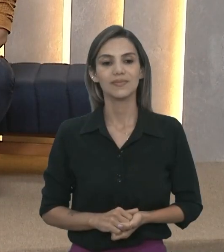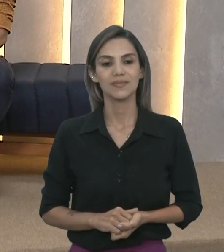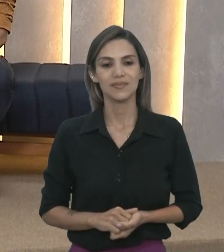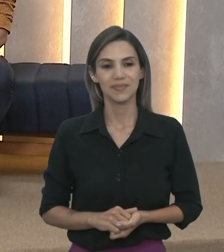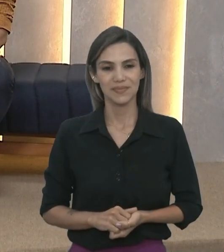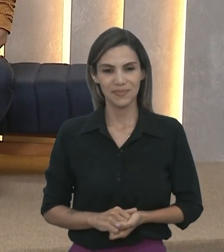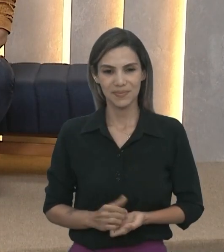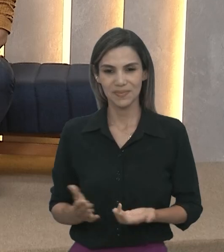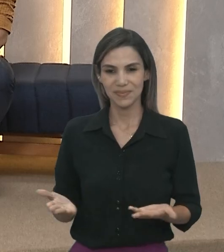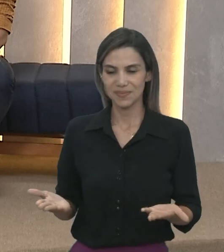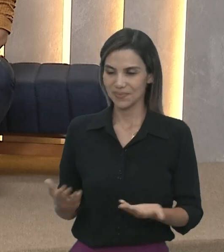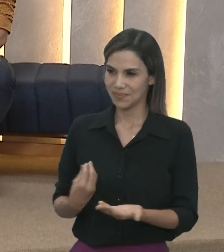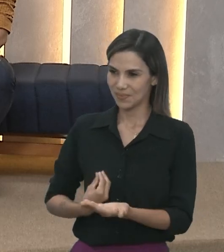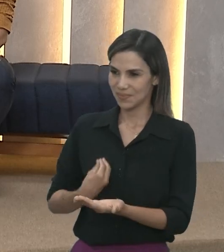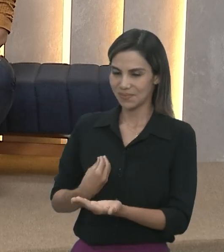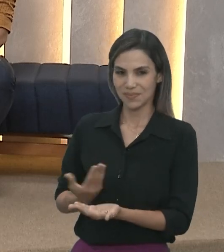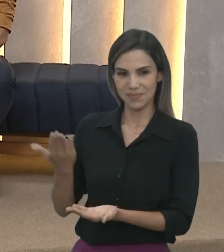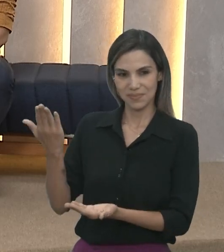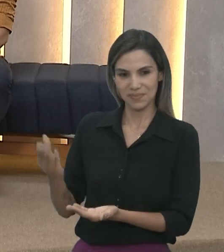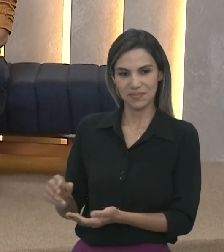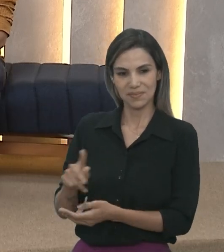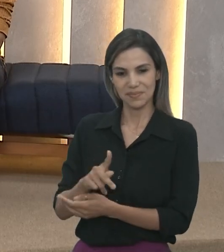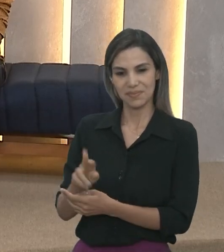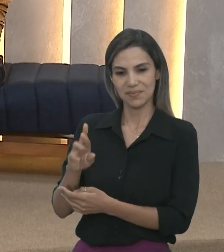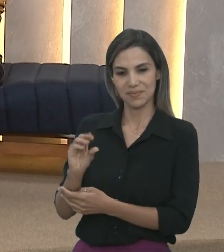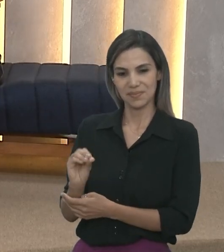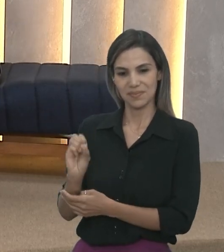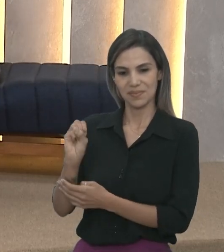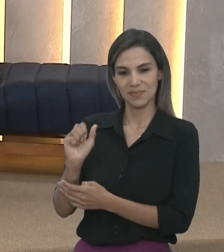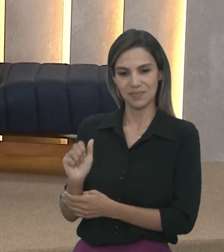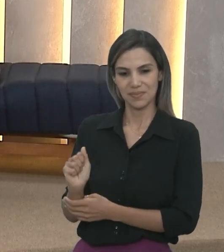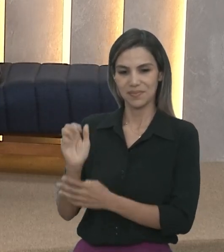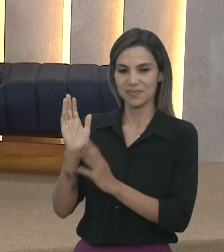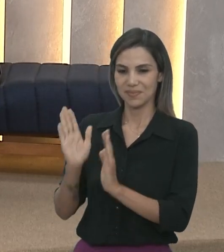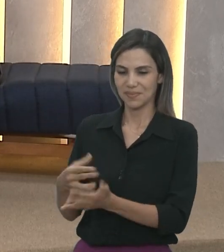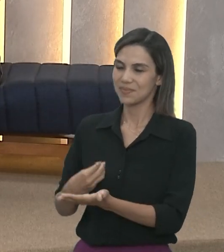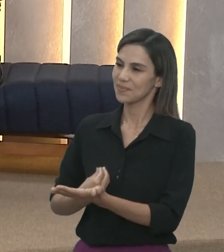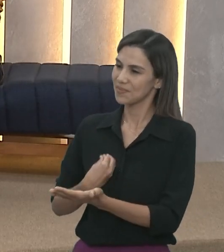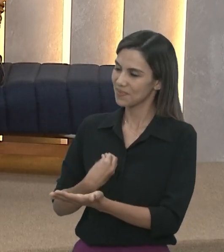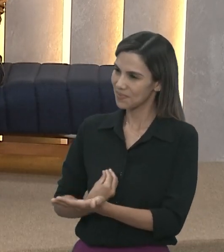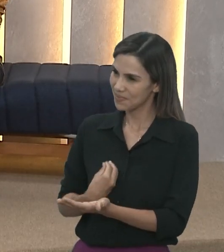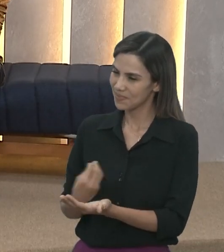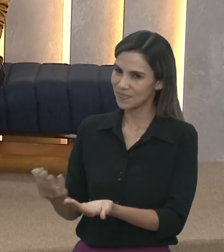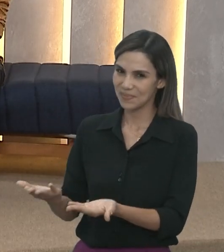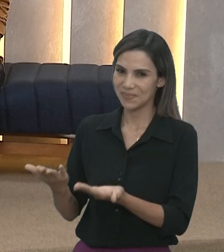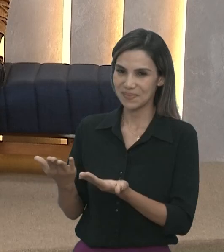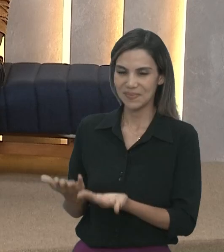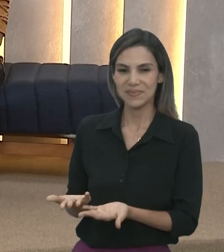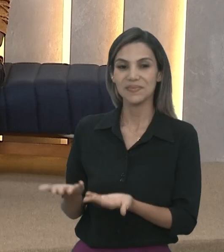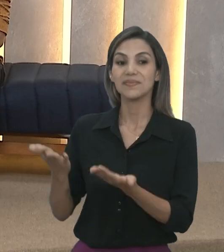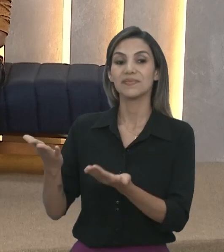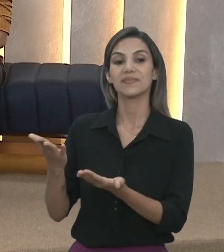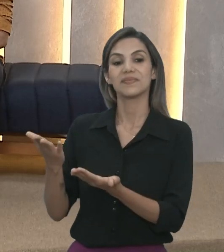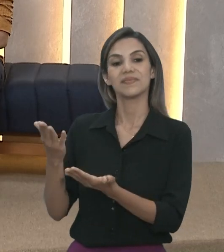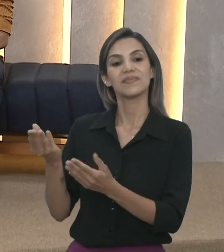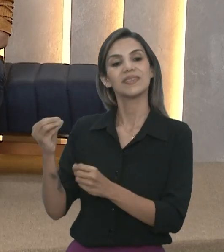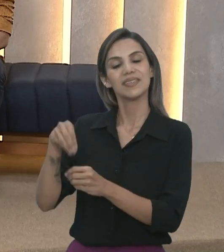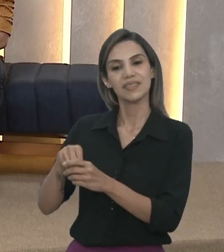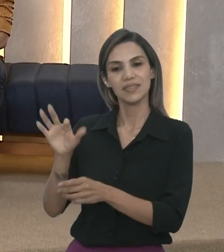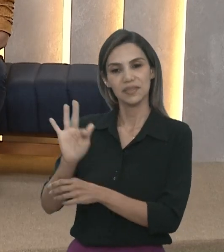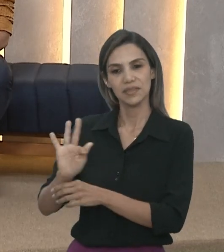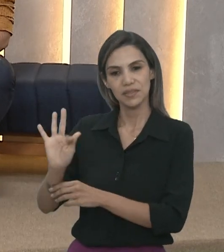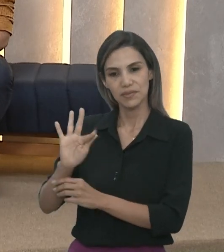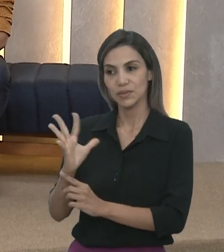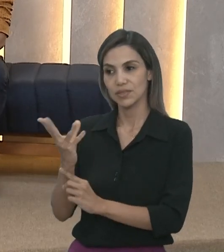Muito bem, hoje nós vamos conhecer a história da professora Rosa Berardo, já está aqui com a gente no estúdio. Ela, que é da Faculdade de